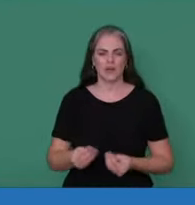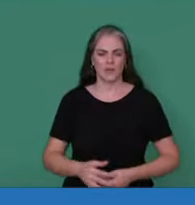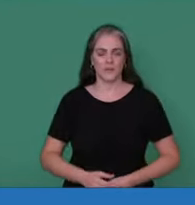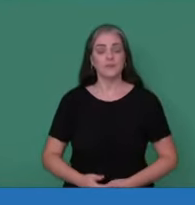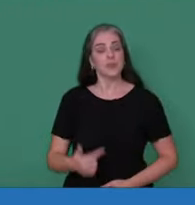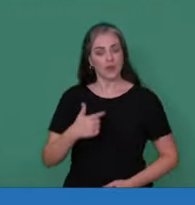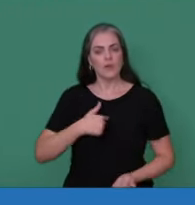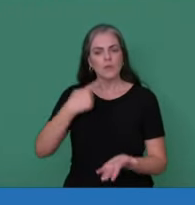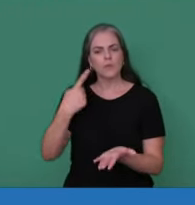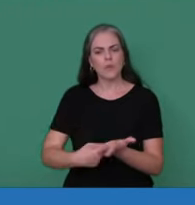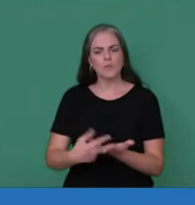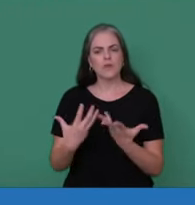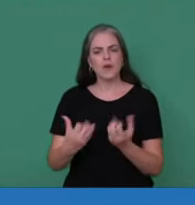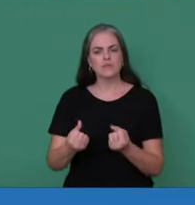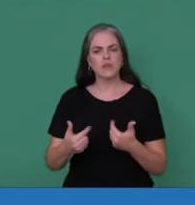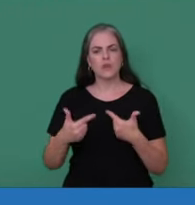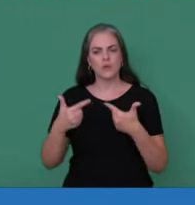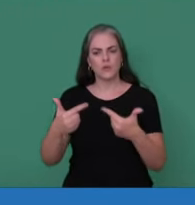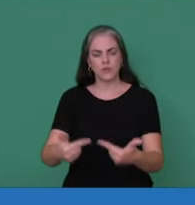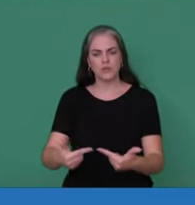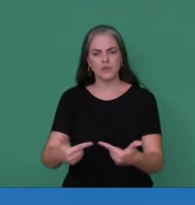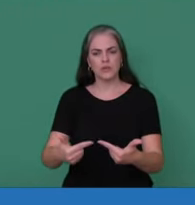Essa luta.